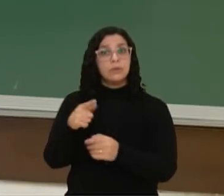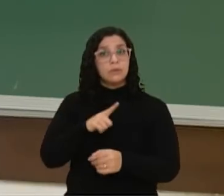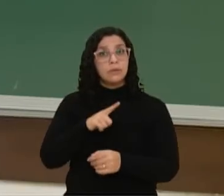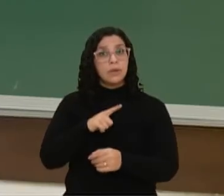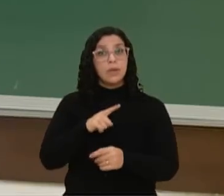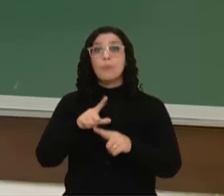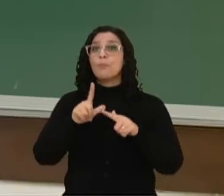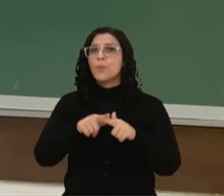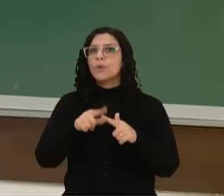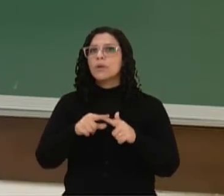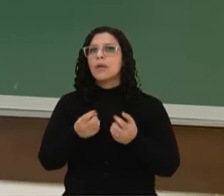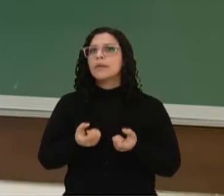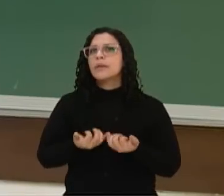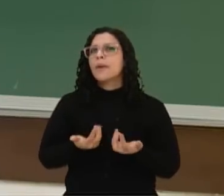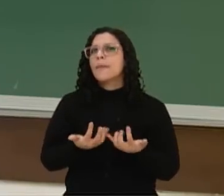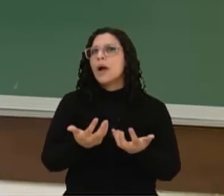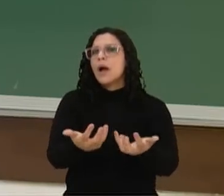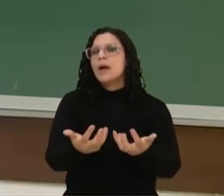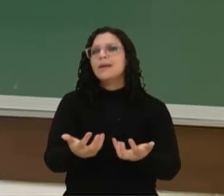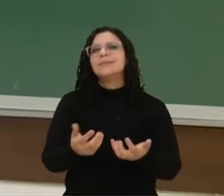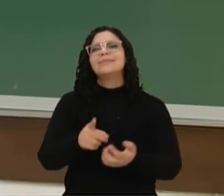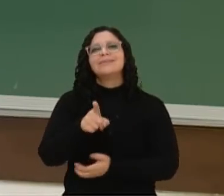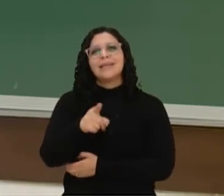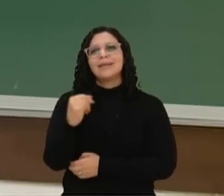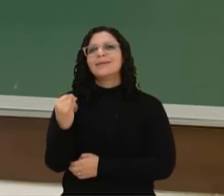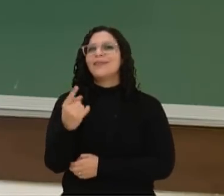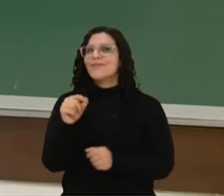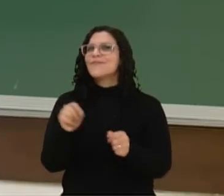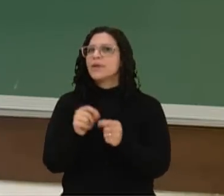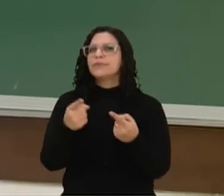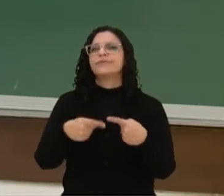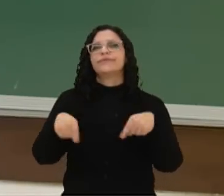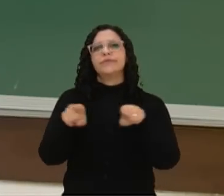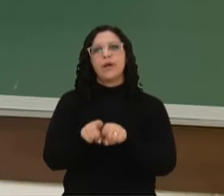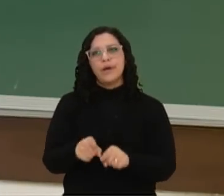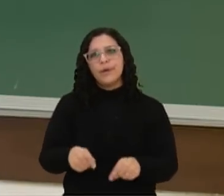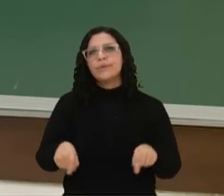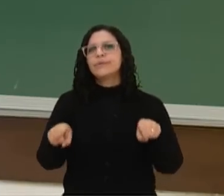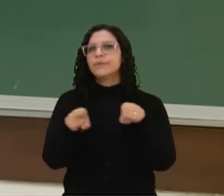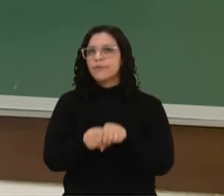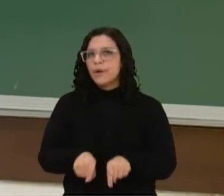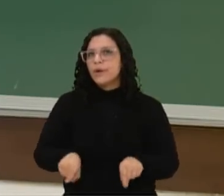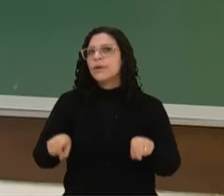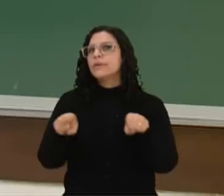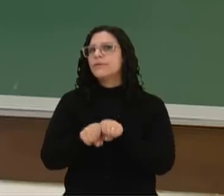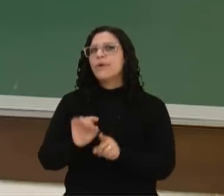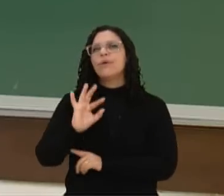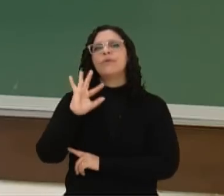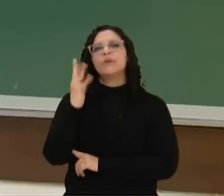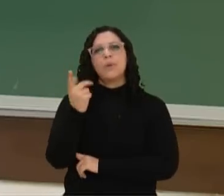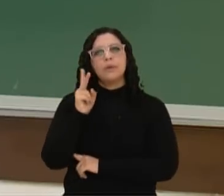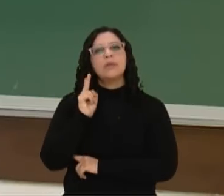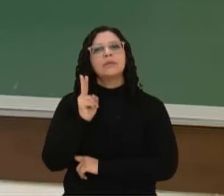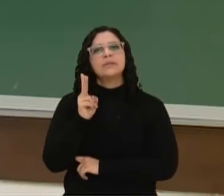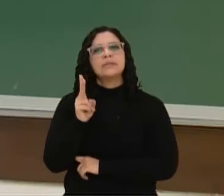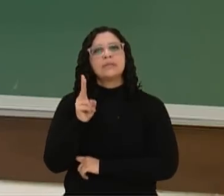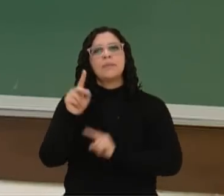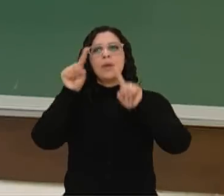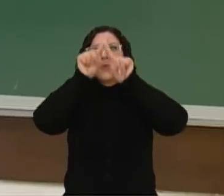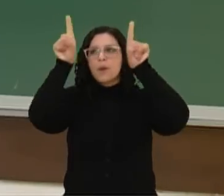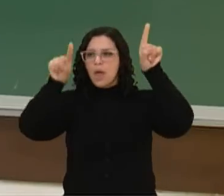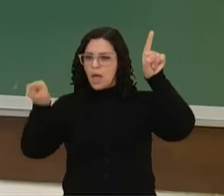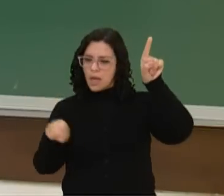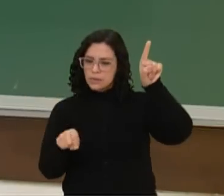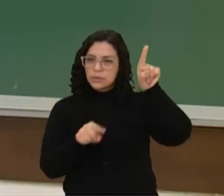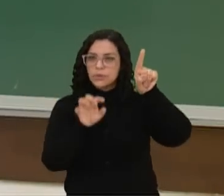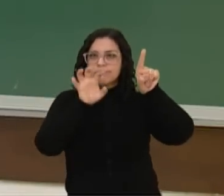um fator muito recorrente que acontece sempre nas regiões ali